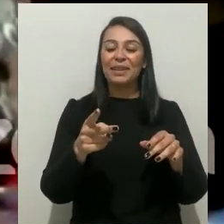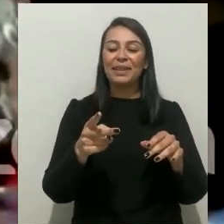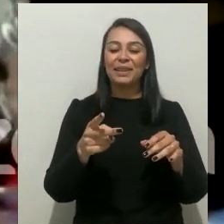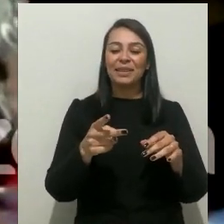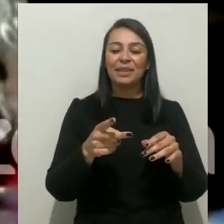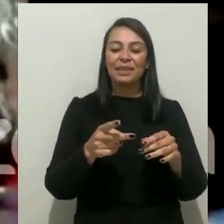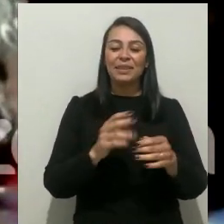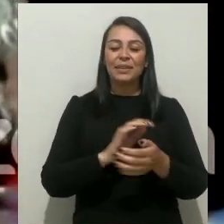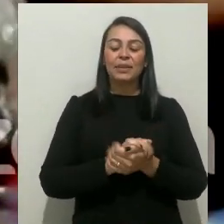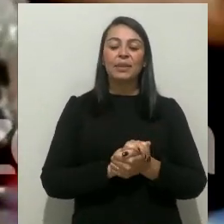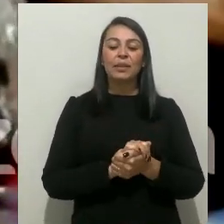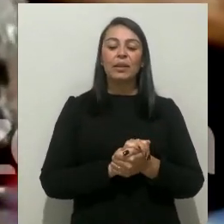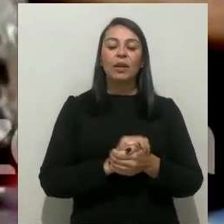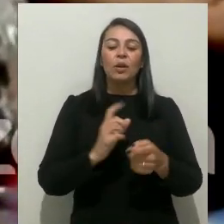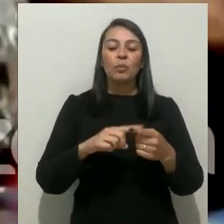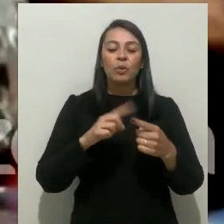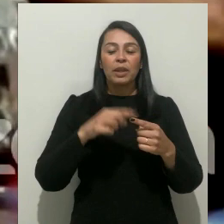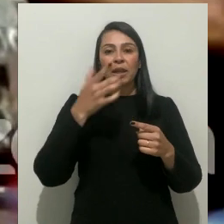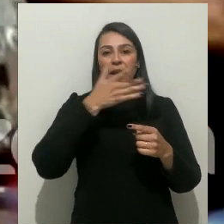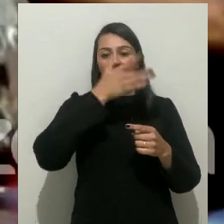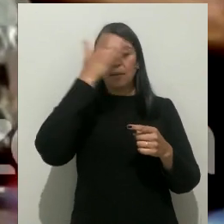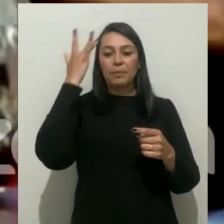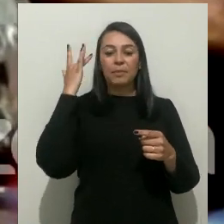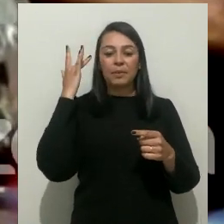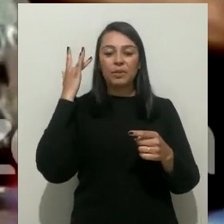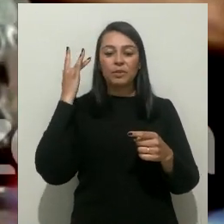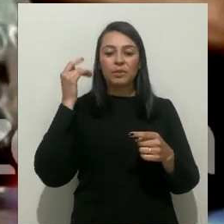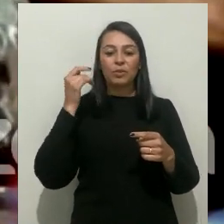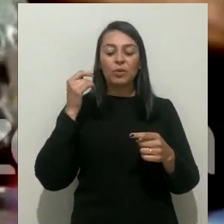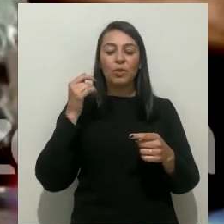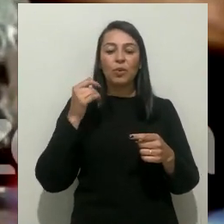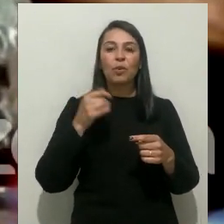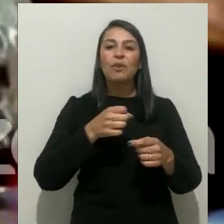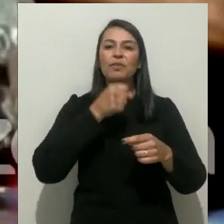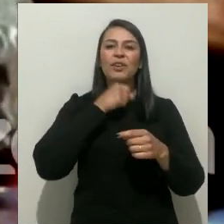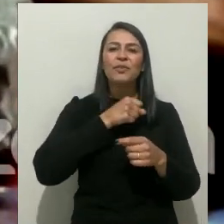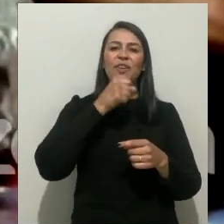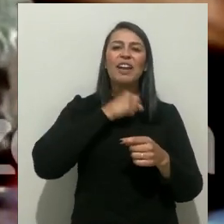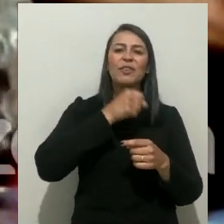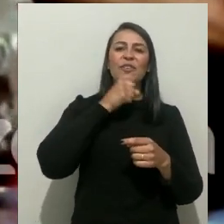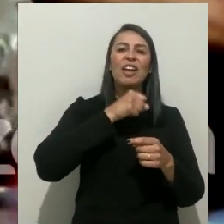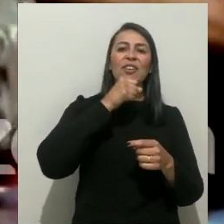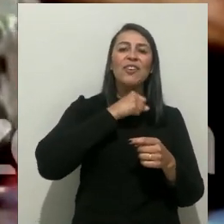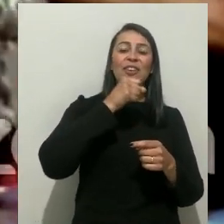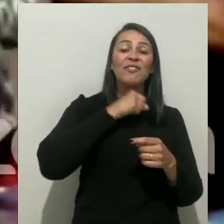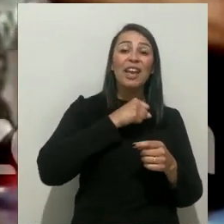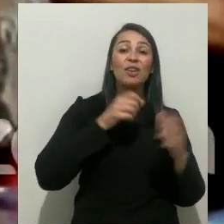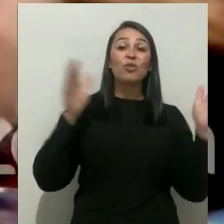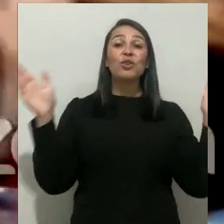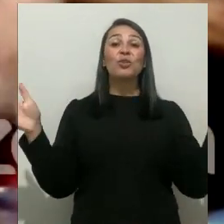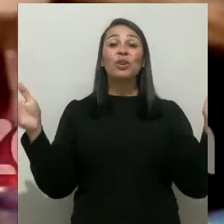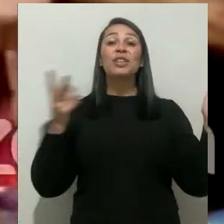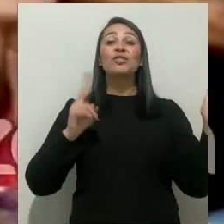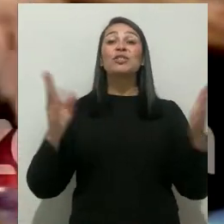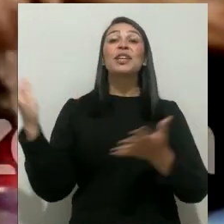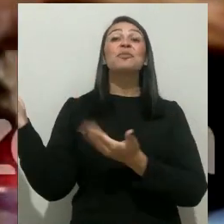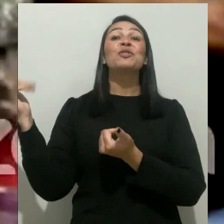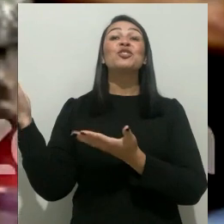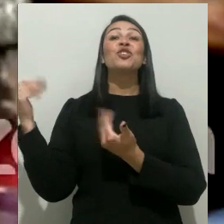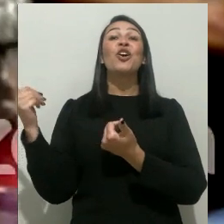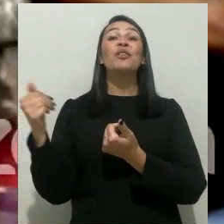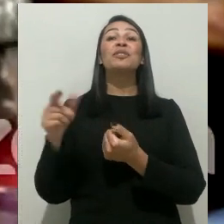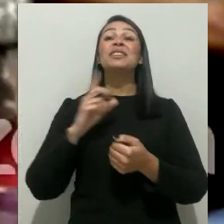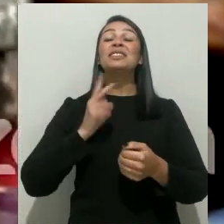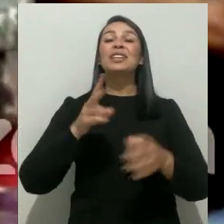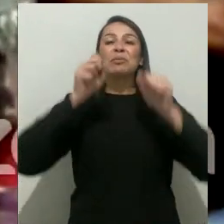que é movimento e permanente. A pessoa vai ficando mais velha, mas ele está sempre jovem, quer dizer, ele está sempre de luz, ele está sempre inspirando. Isso é